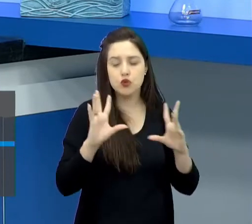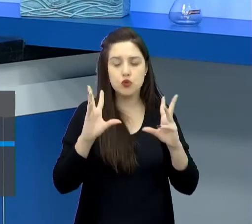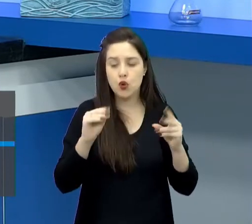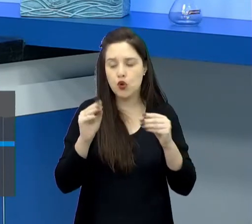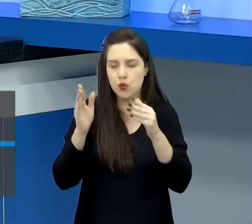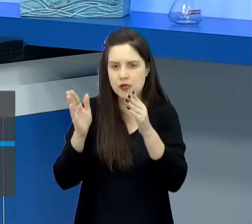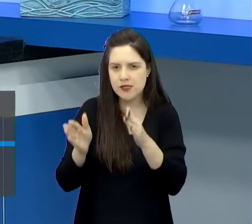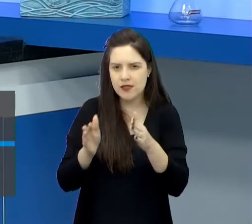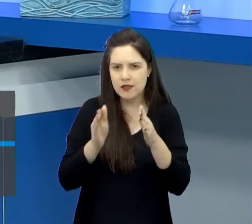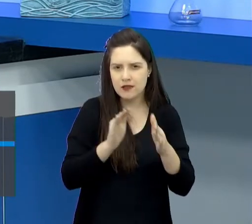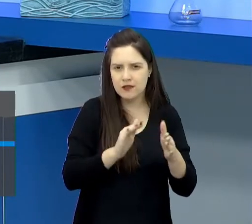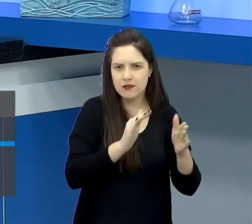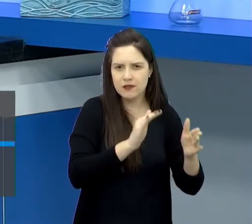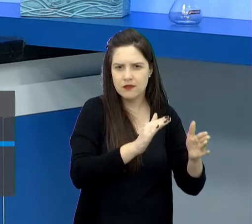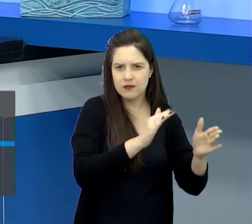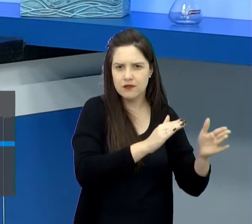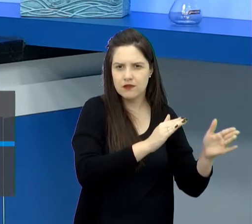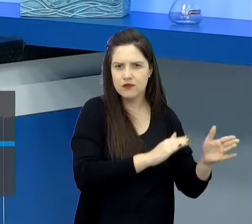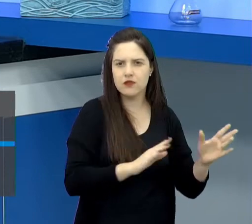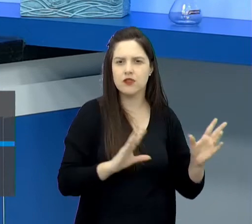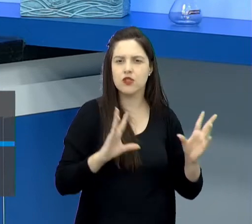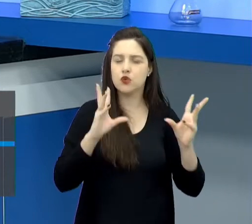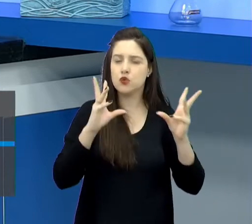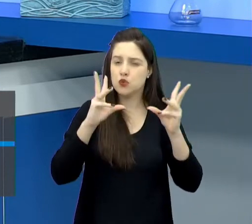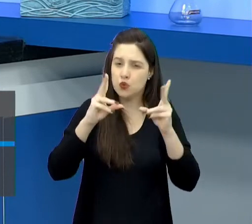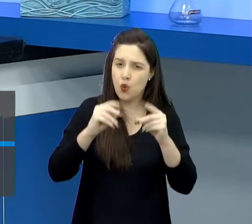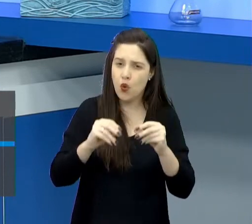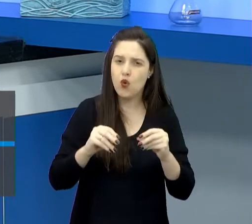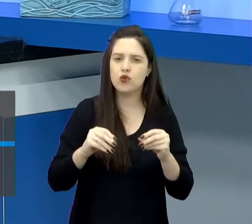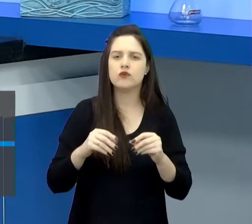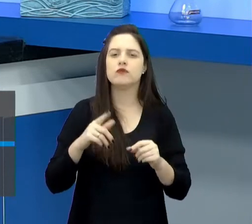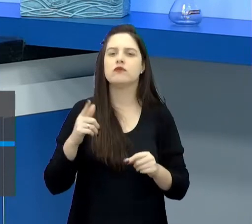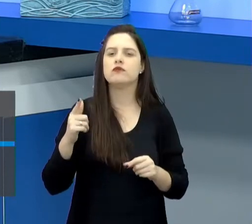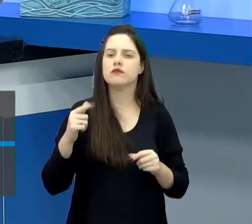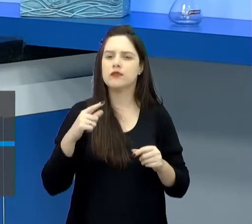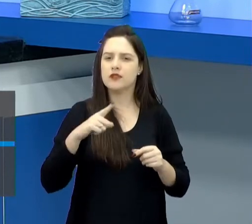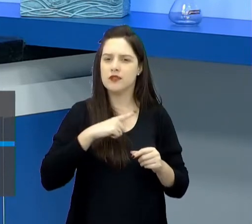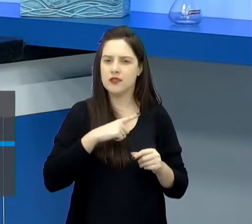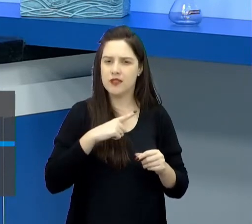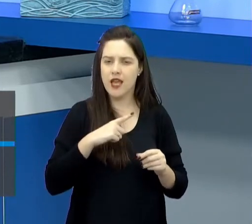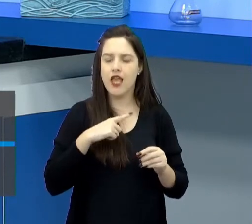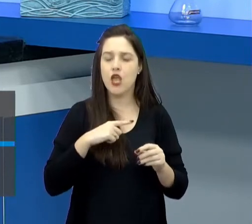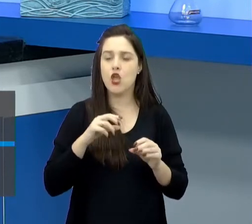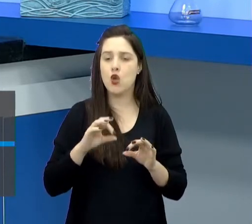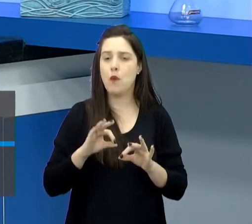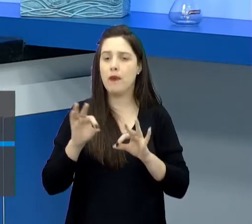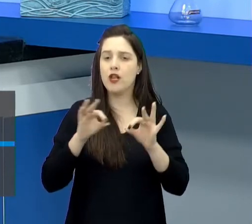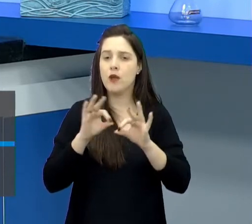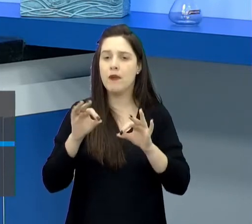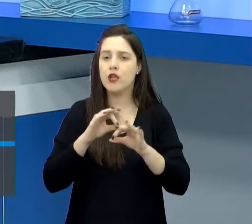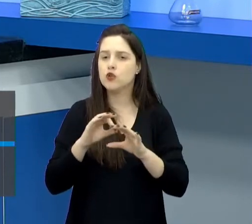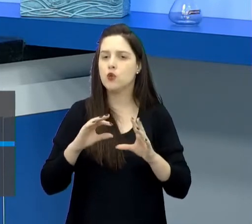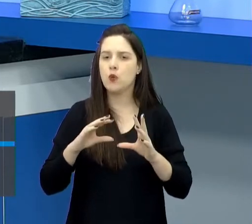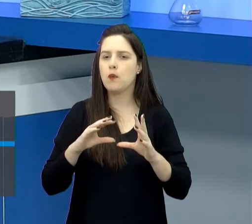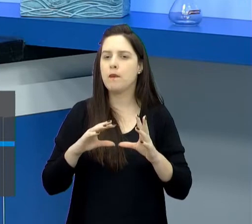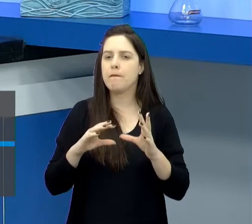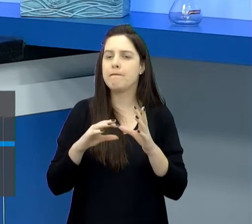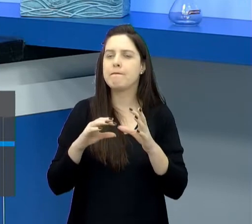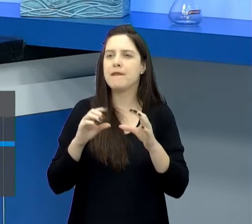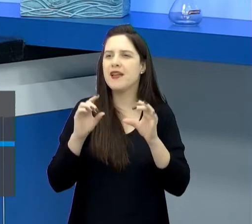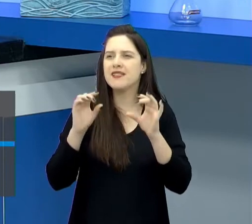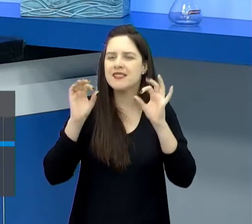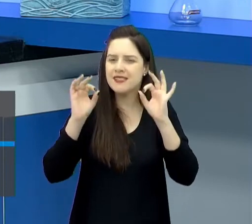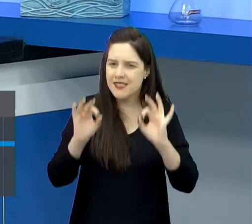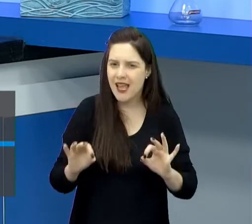orçamentos aí, falando em ano, né? 12 orçamentos, a gente vai ter um planejamento anual talvez mais conciso,